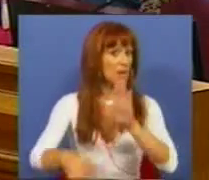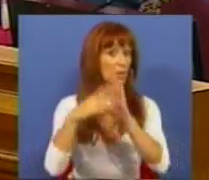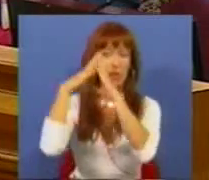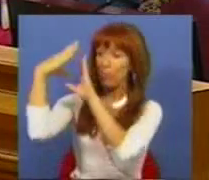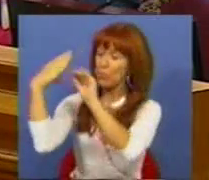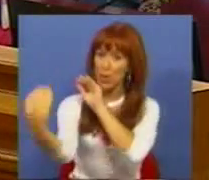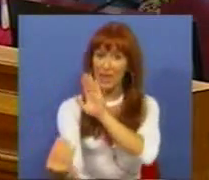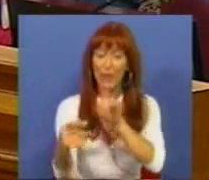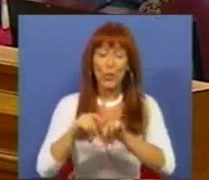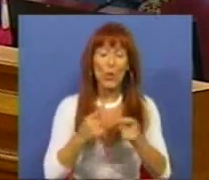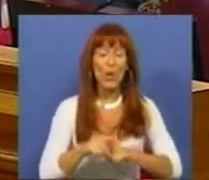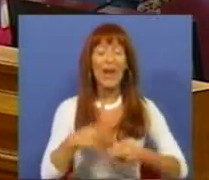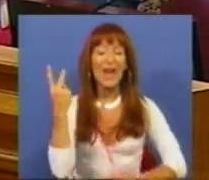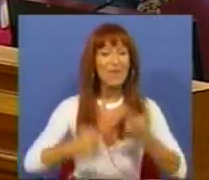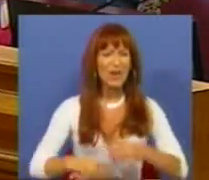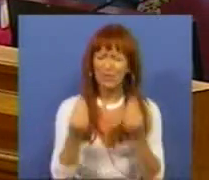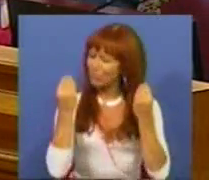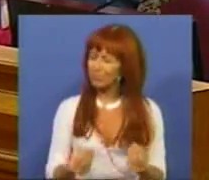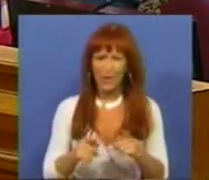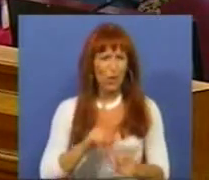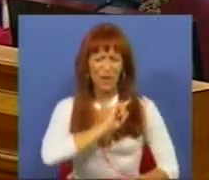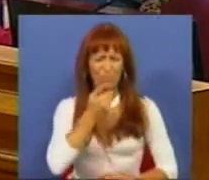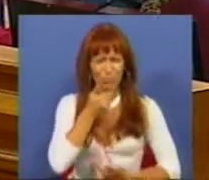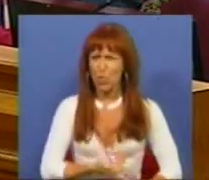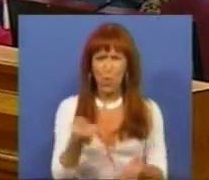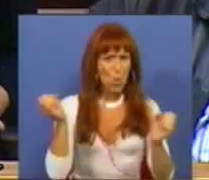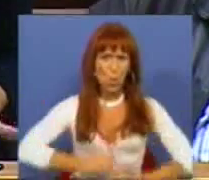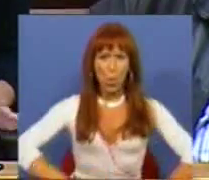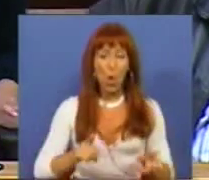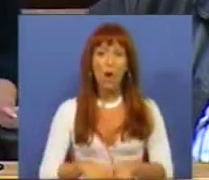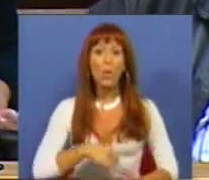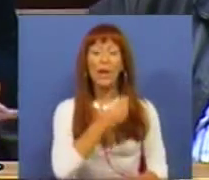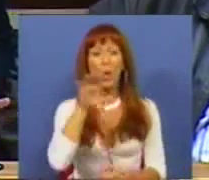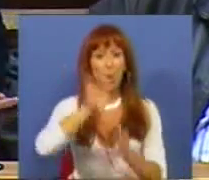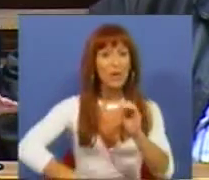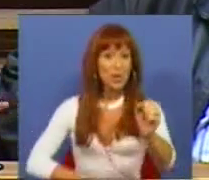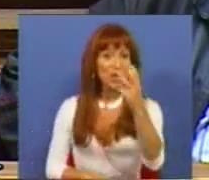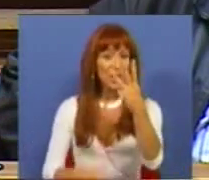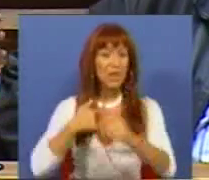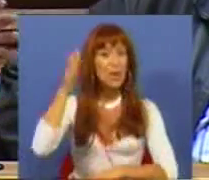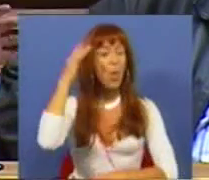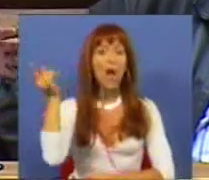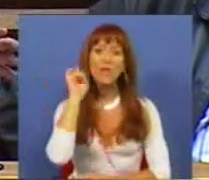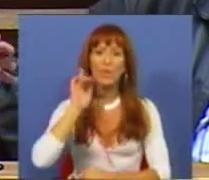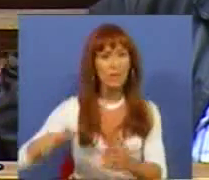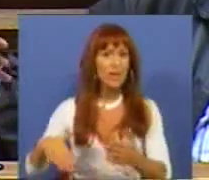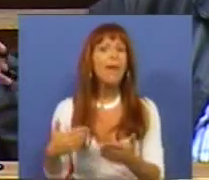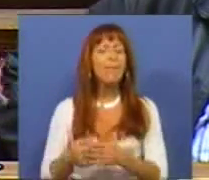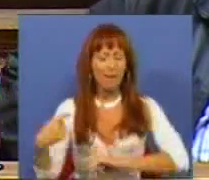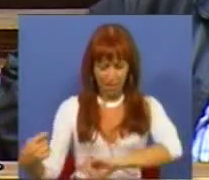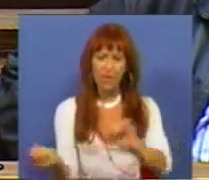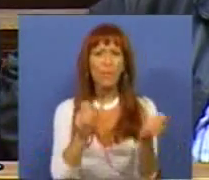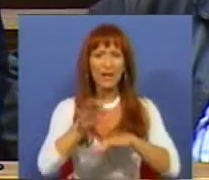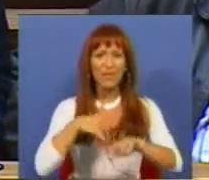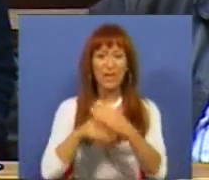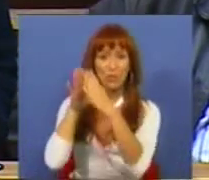modelo de avaliação injusto e incompetente, que há 3 condições que eu considero serem fundamentais no debate que